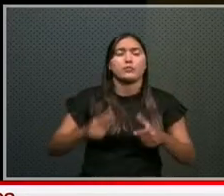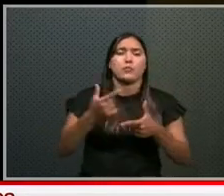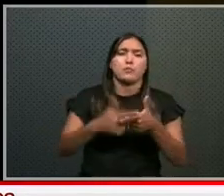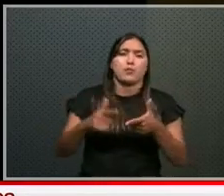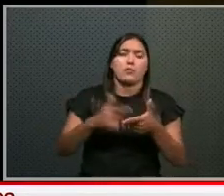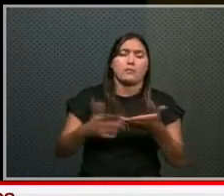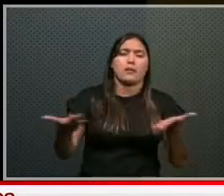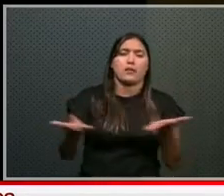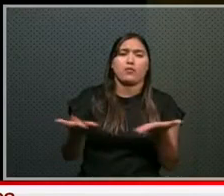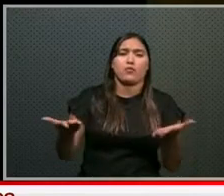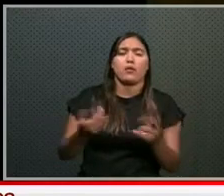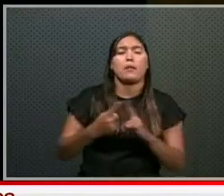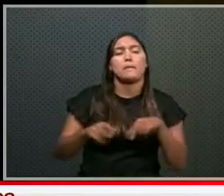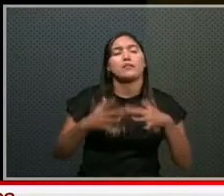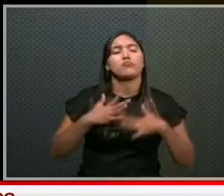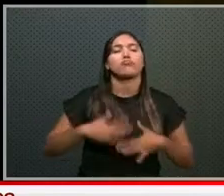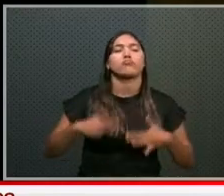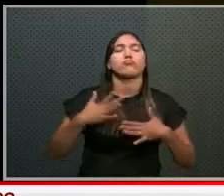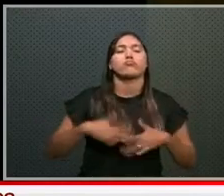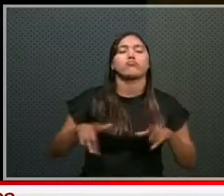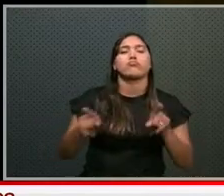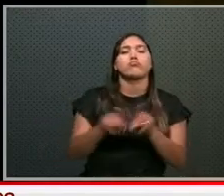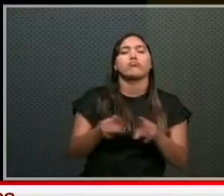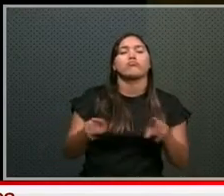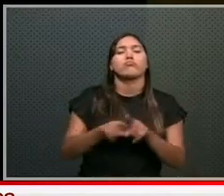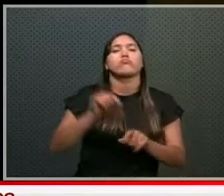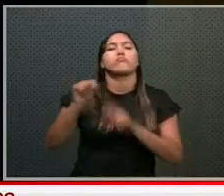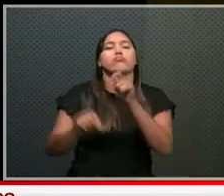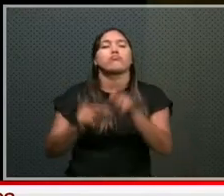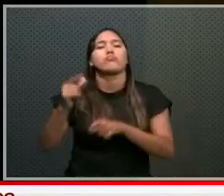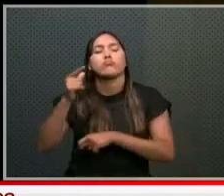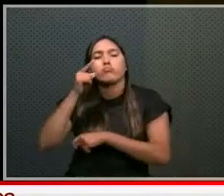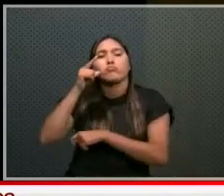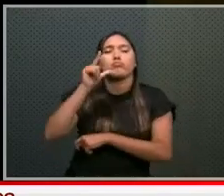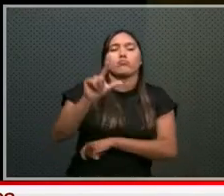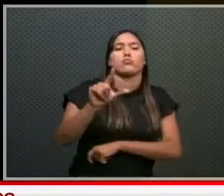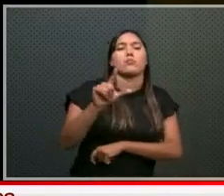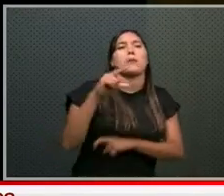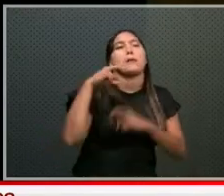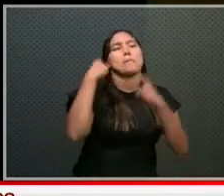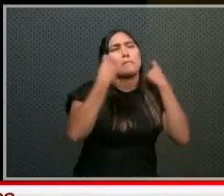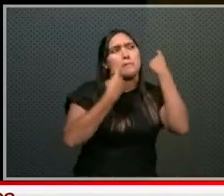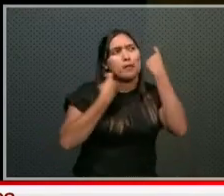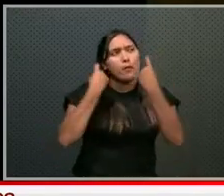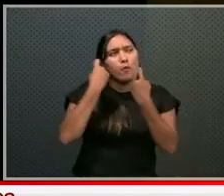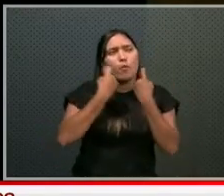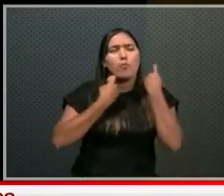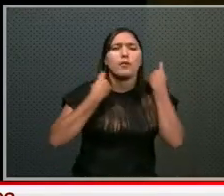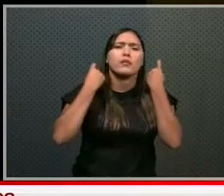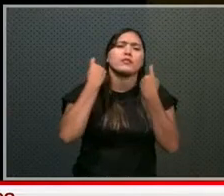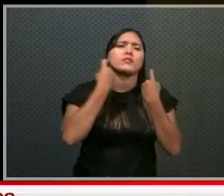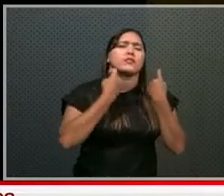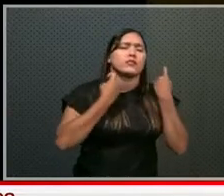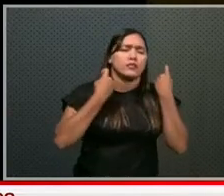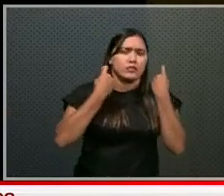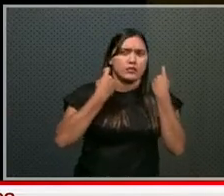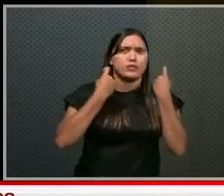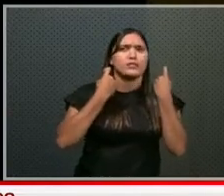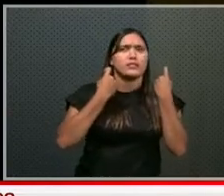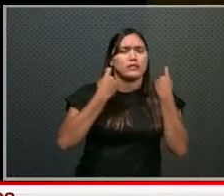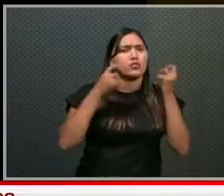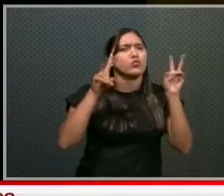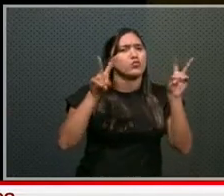mas com muita tranquilidade de também carregar as preocupações devidas com